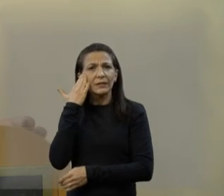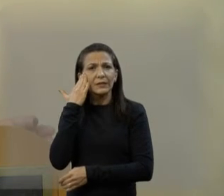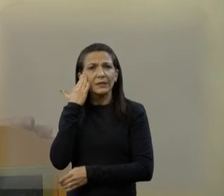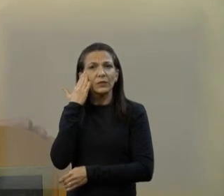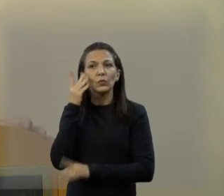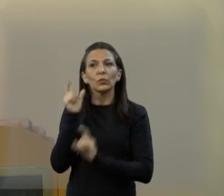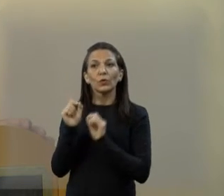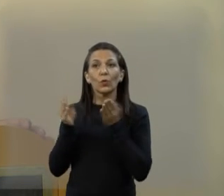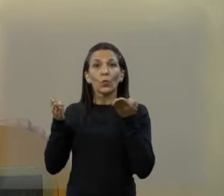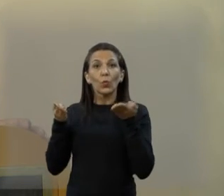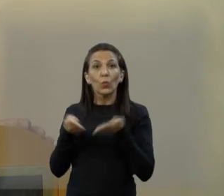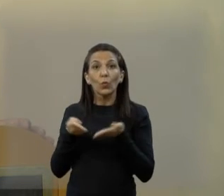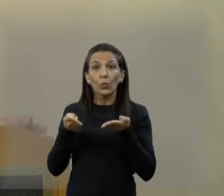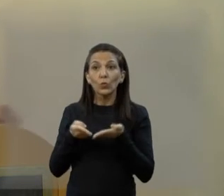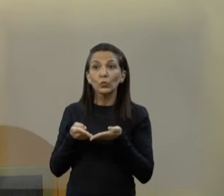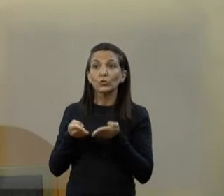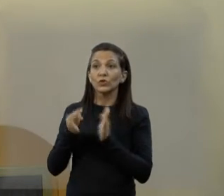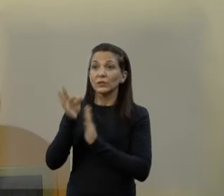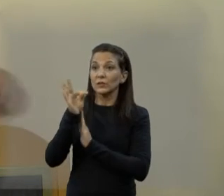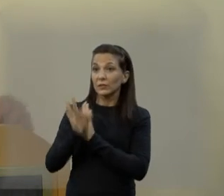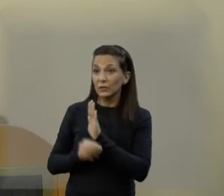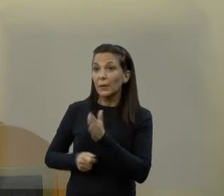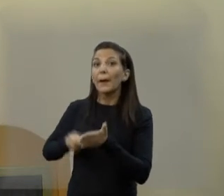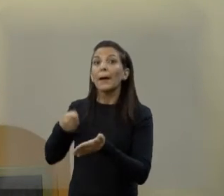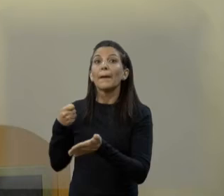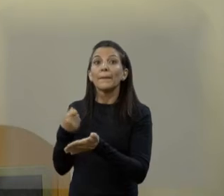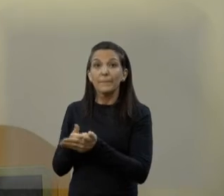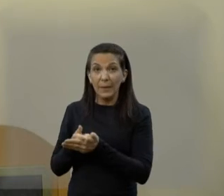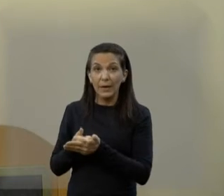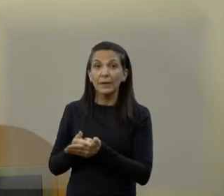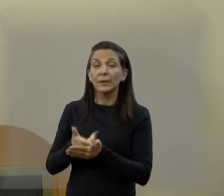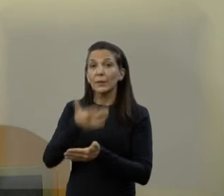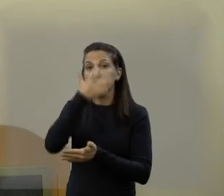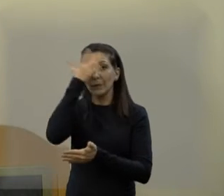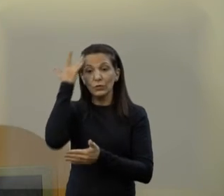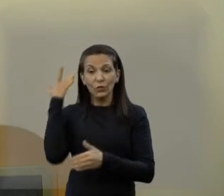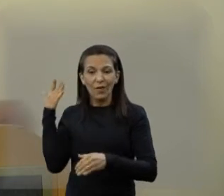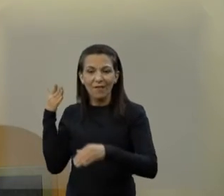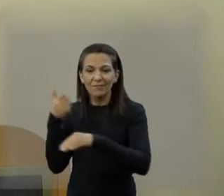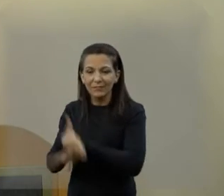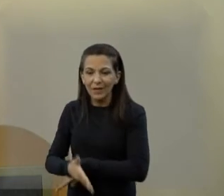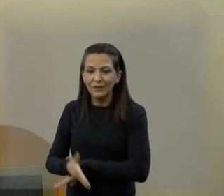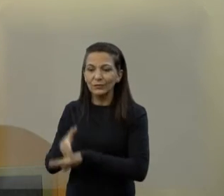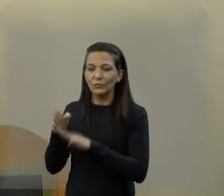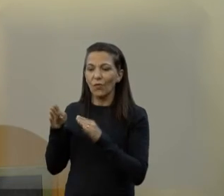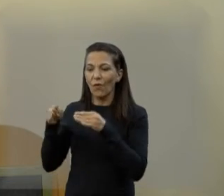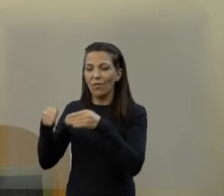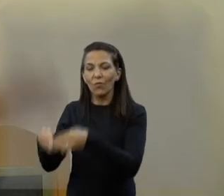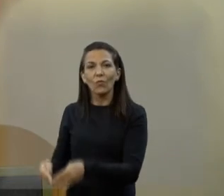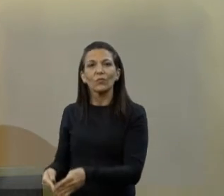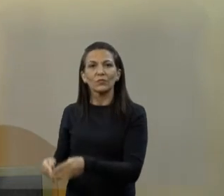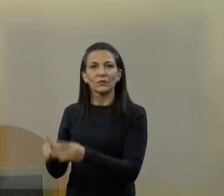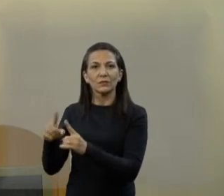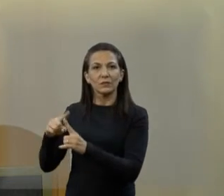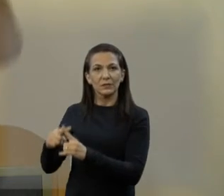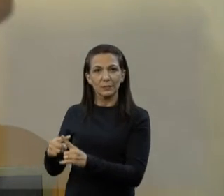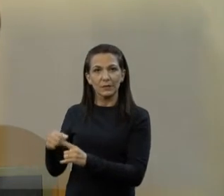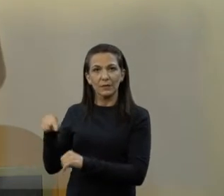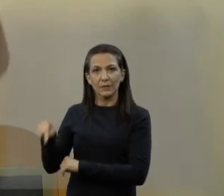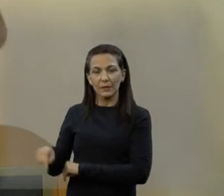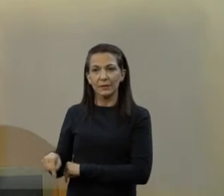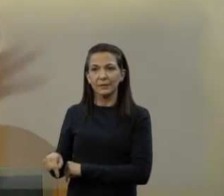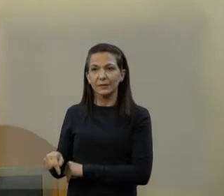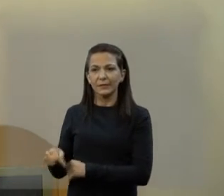hoje estas despesas estão sendo pagas inclusive por quem não tem acesso a esse cemitério então é justo